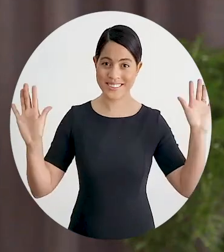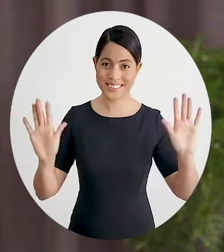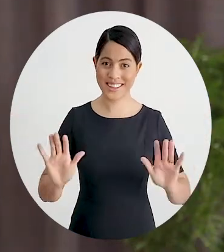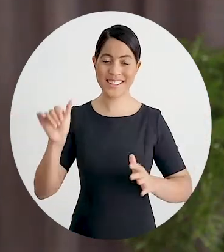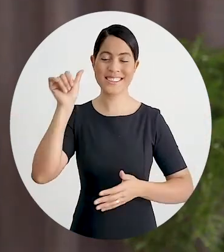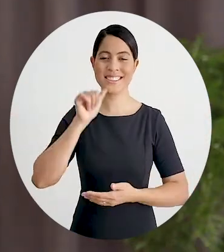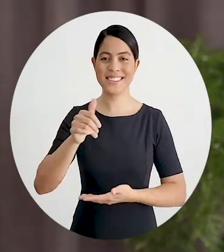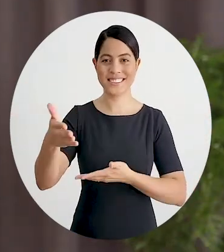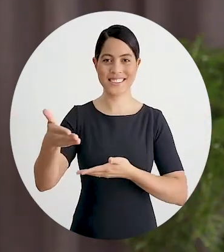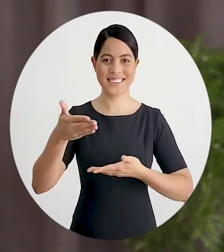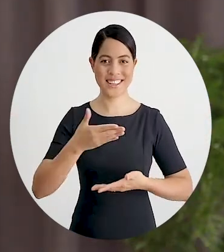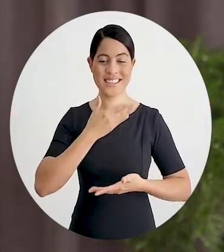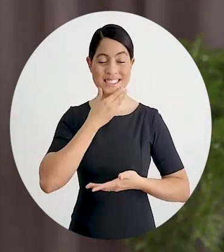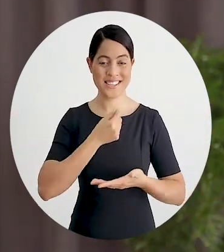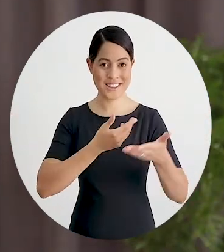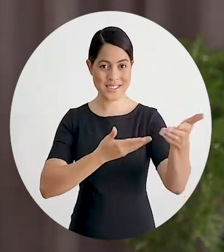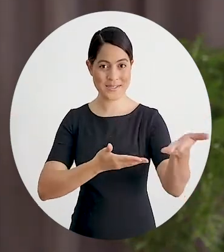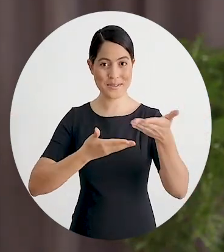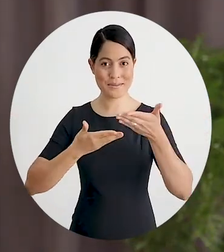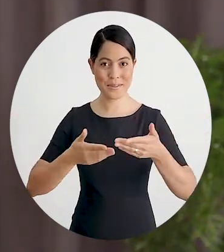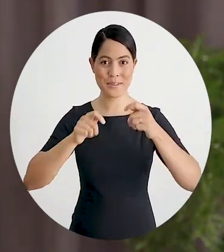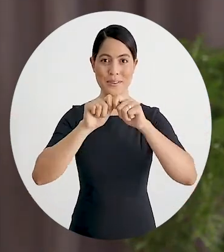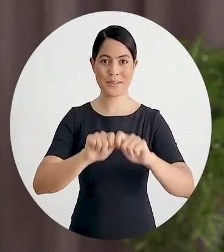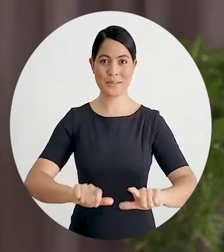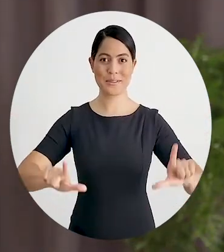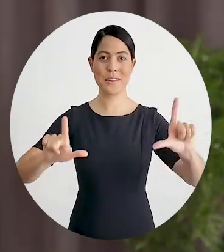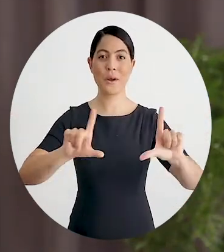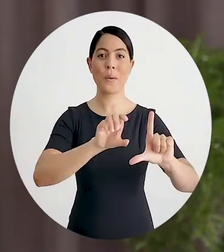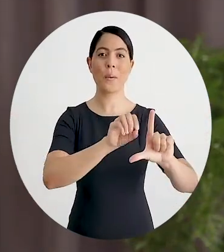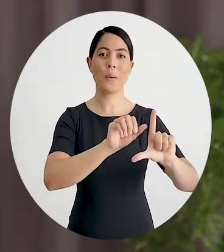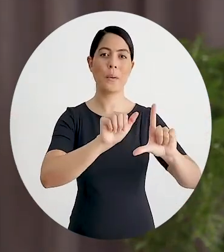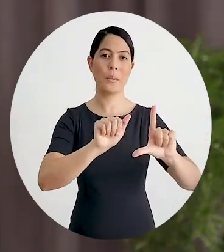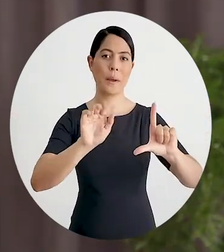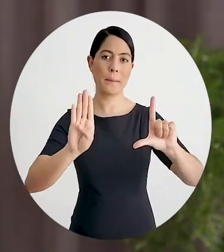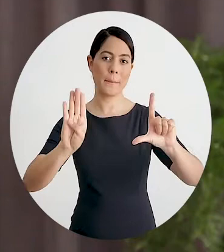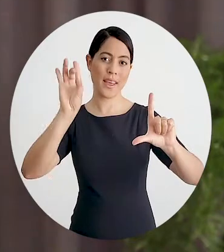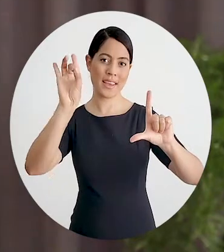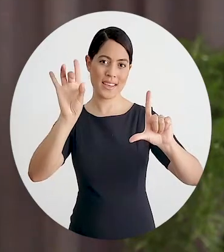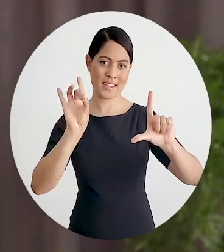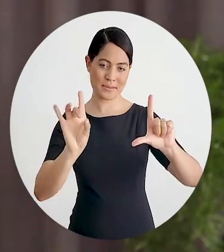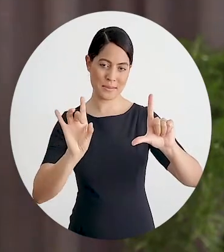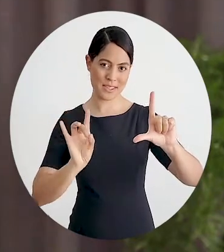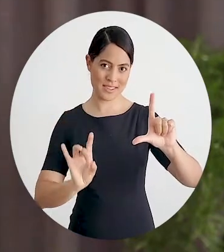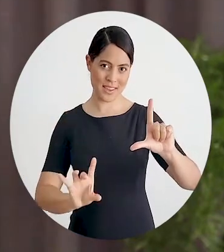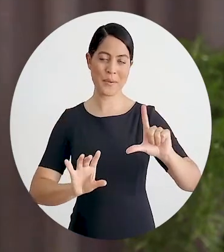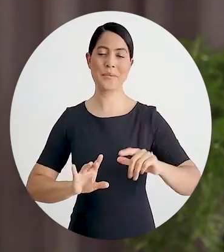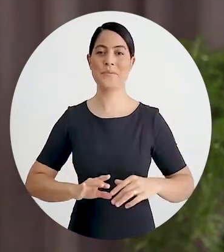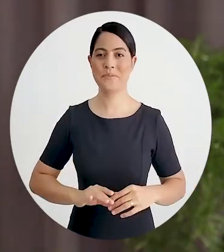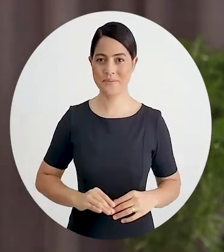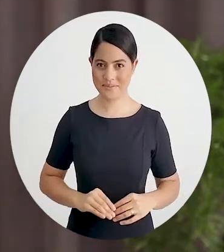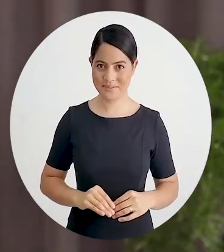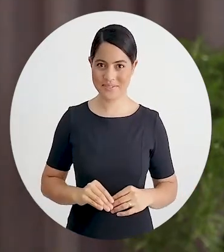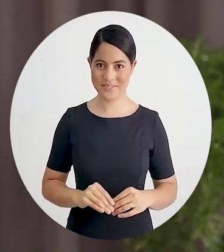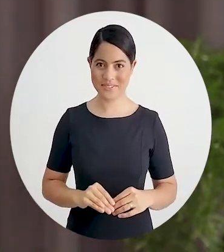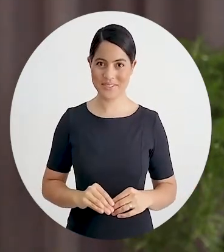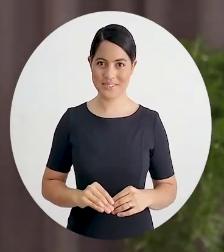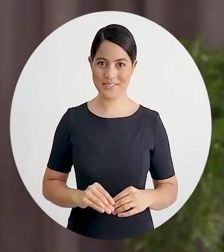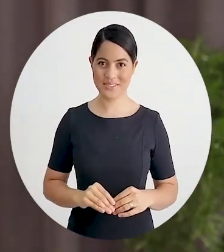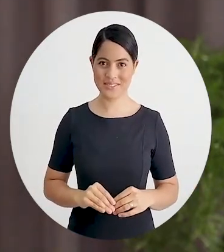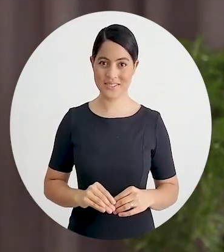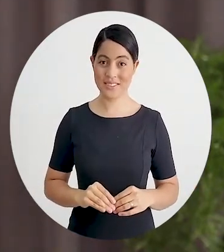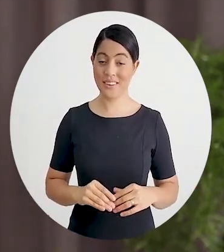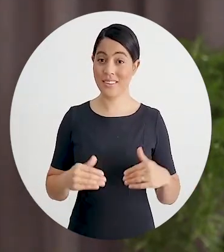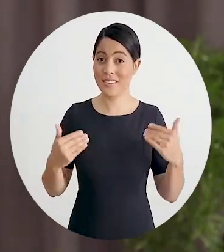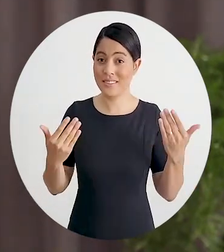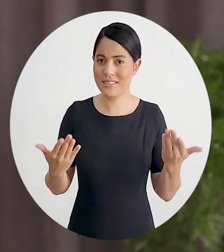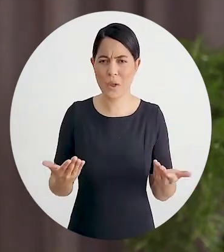Olá, seja bem-vinda, seja bem-vindo. Começa agora mais um programa especial da Ordem dos Advogados